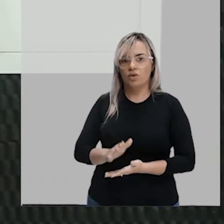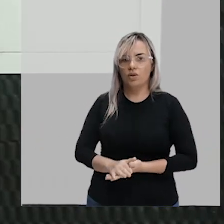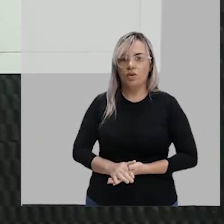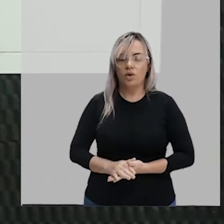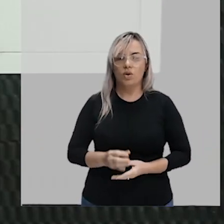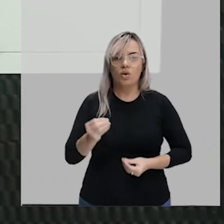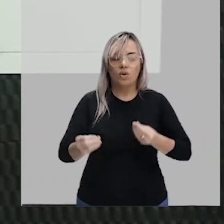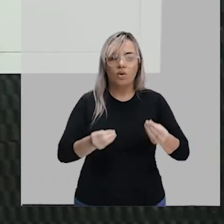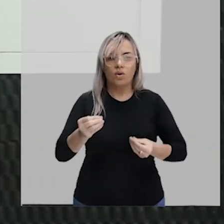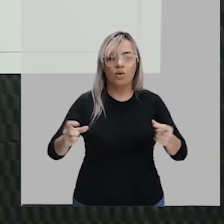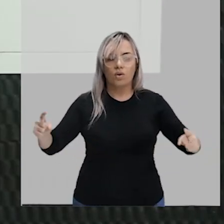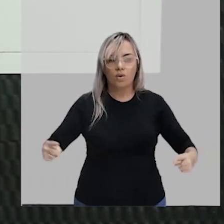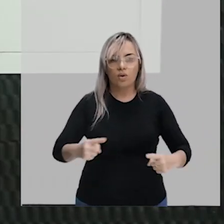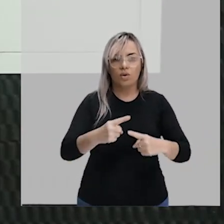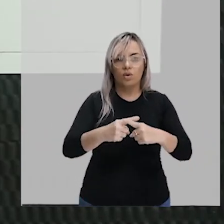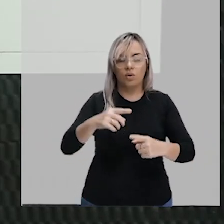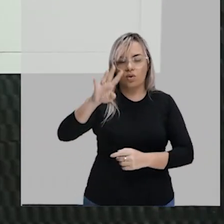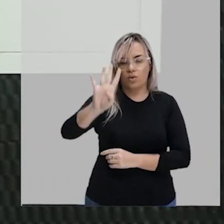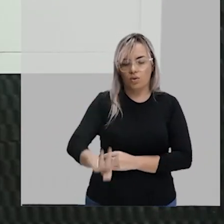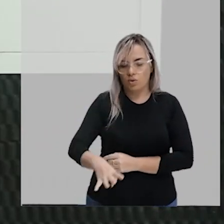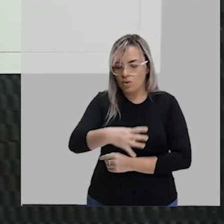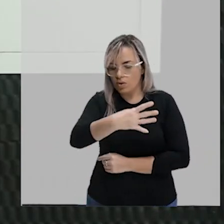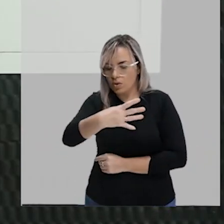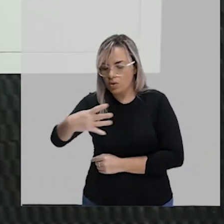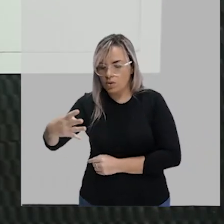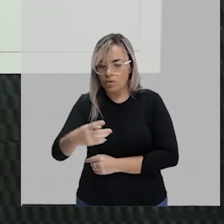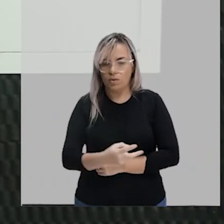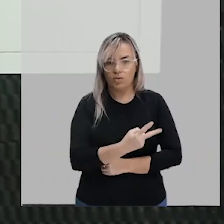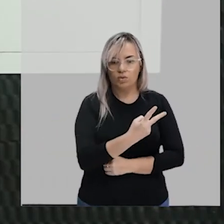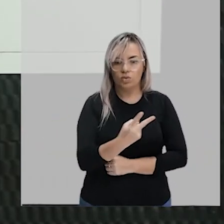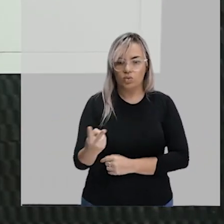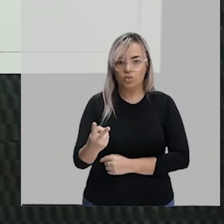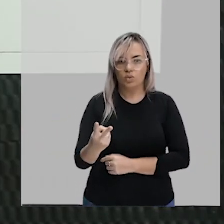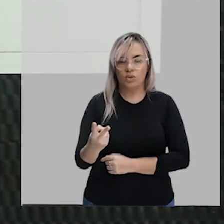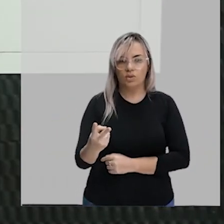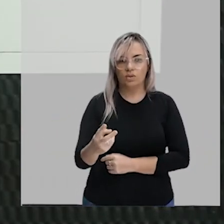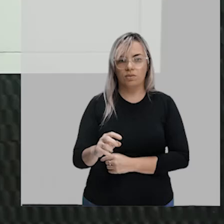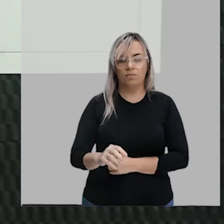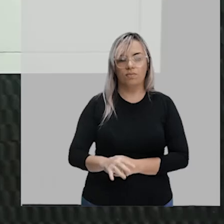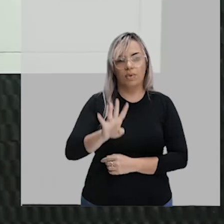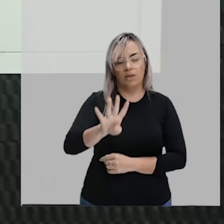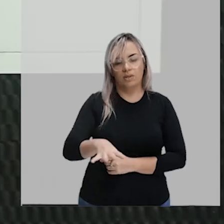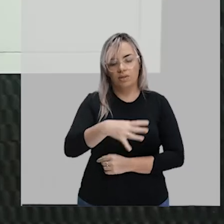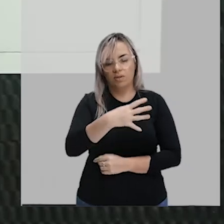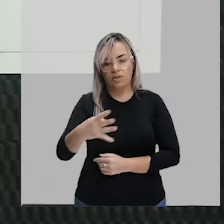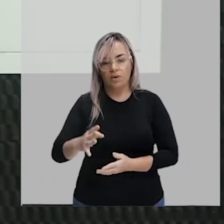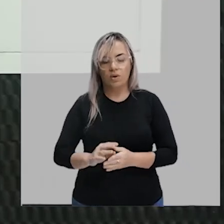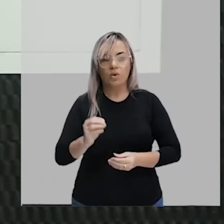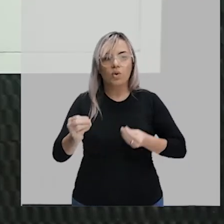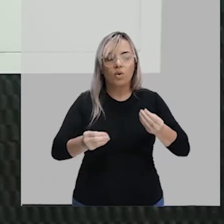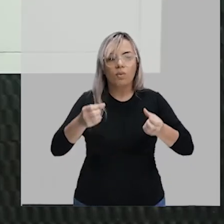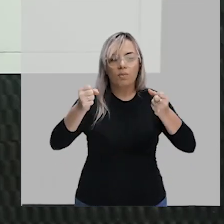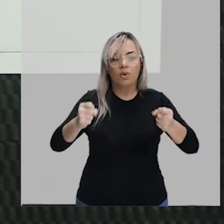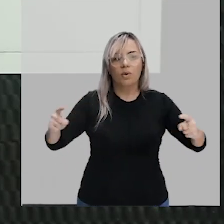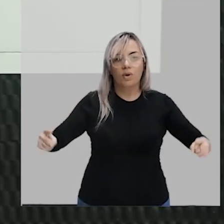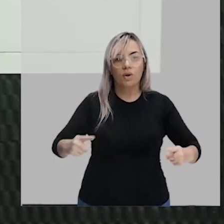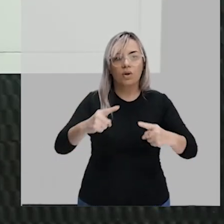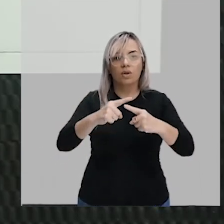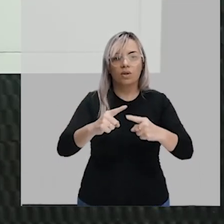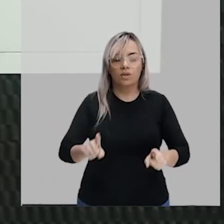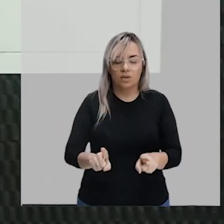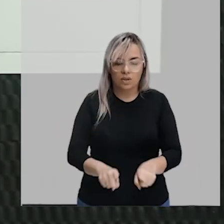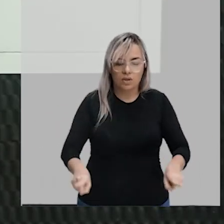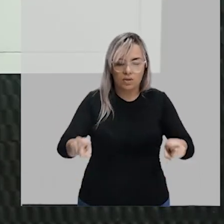condição, como é que eu faço? Primeiro, quando é que eu posso multiplicar? Condição. Vimos a ordem que você vai encontrar essa